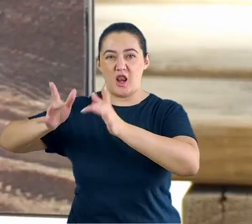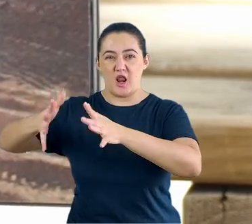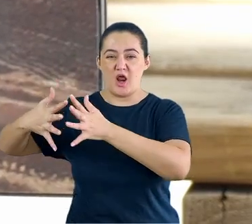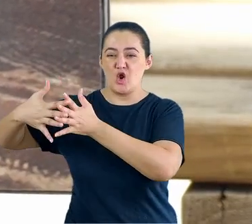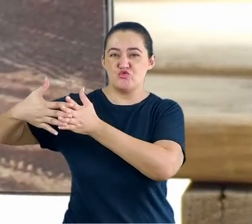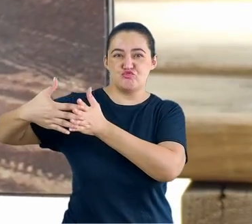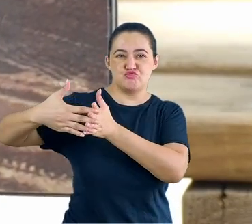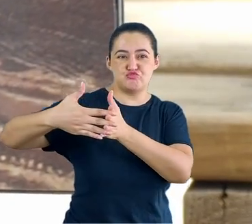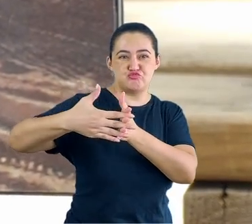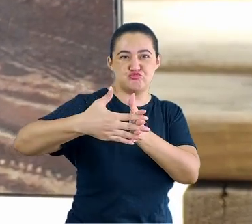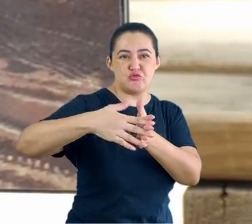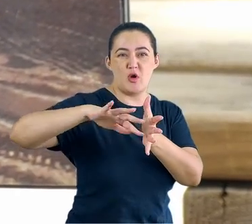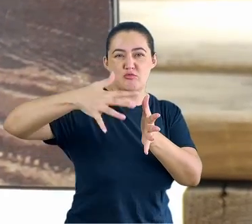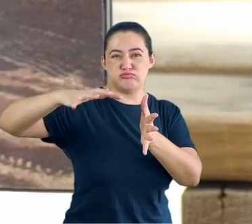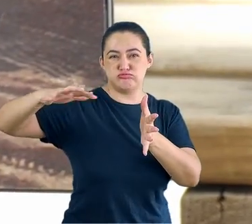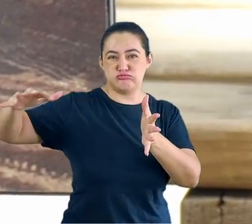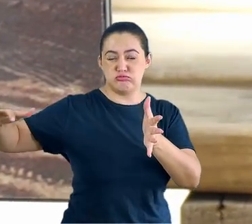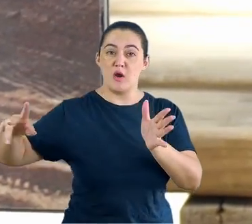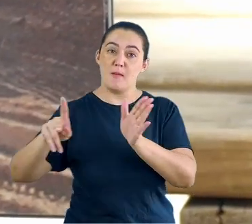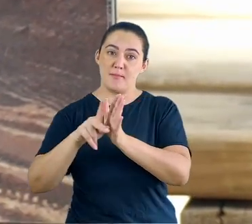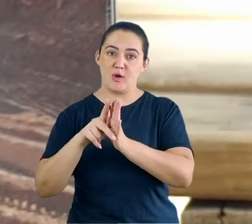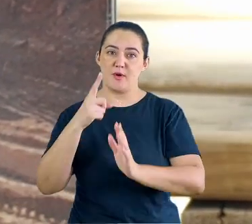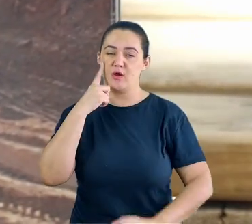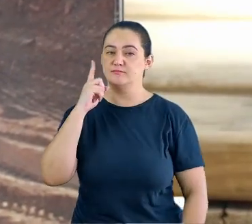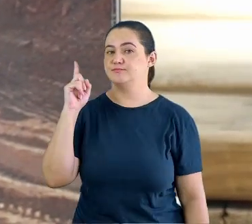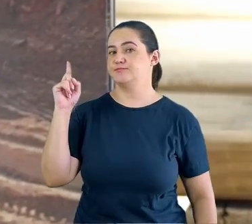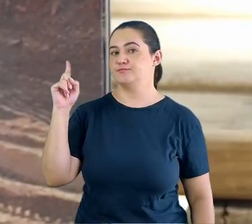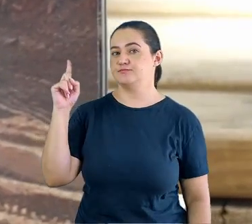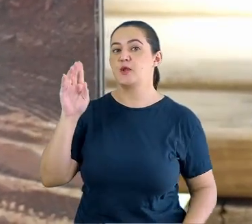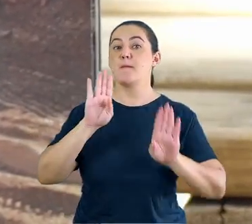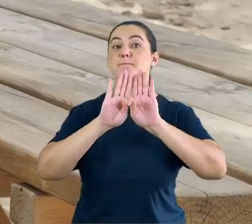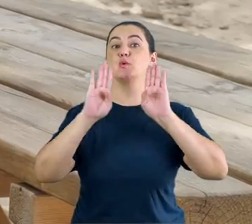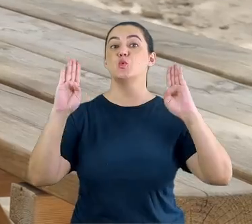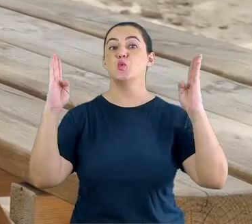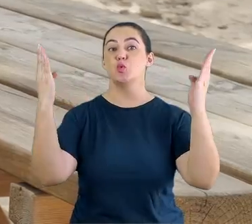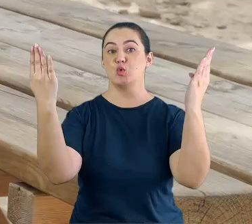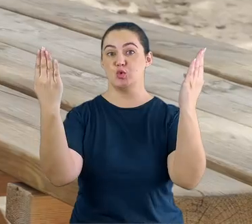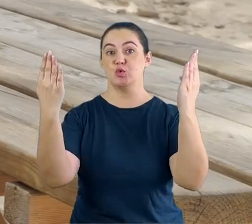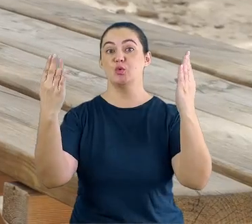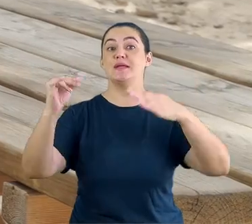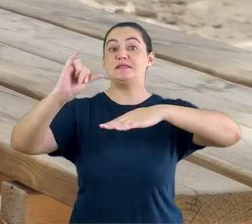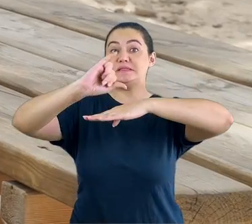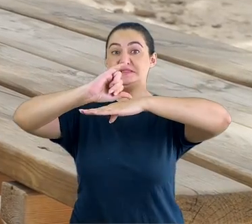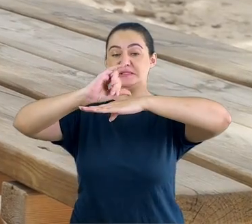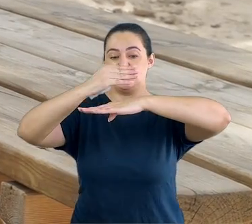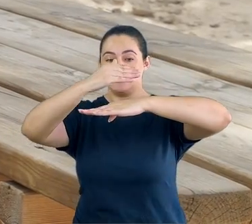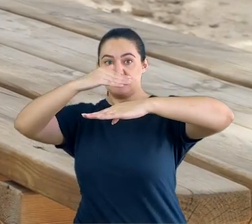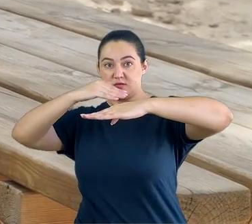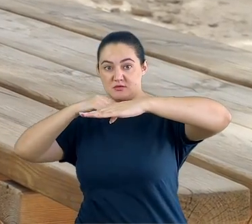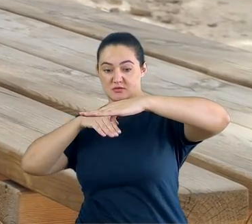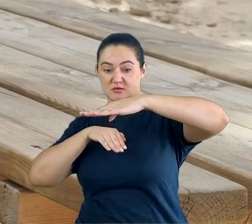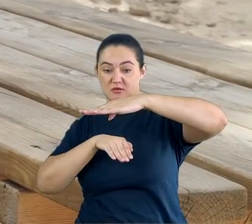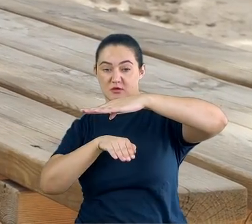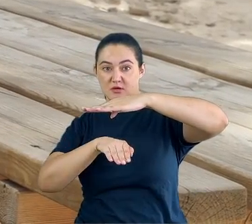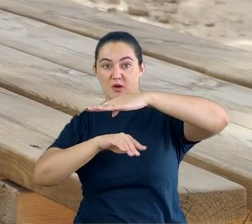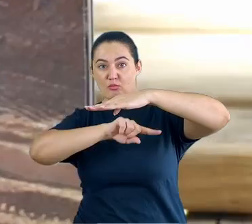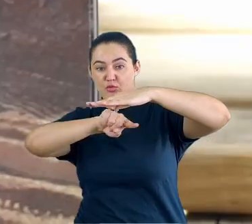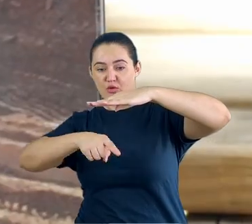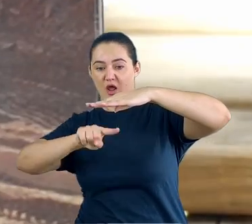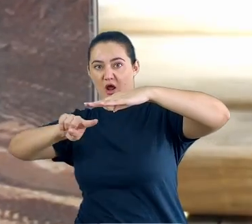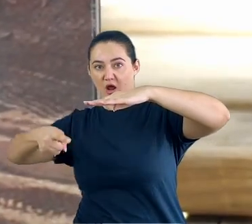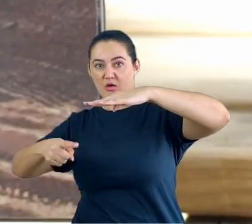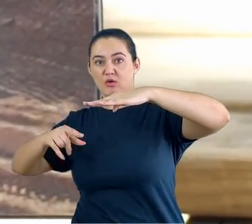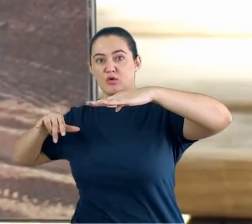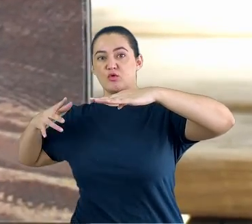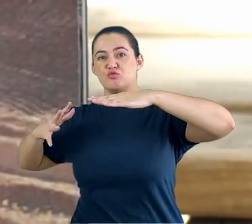toneladas de detritos daquela montanha. Aqui você tem os muros da cidade e do lado de dentro da cidade você